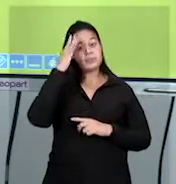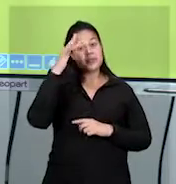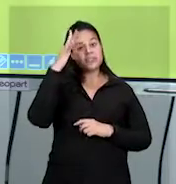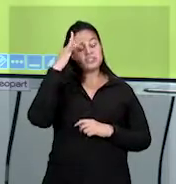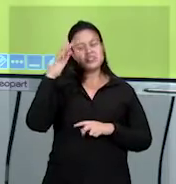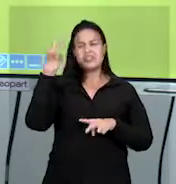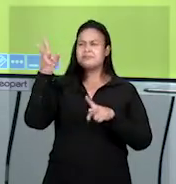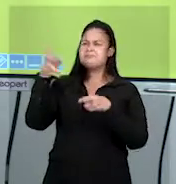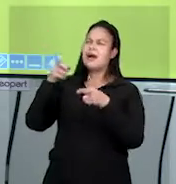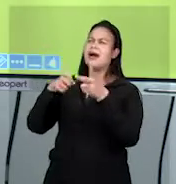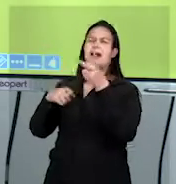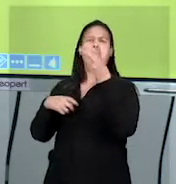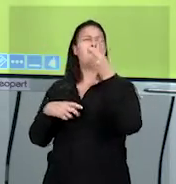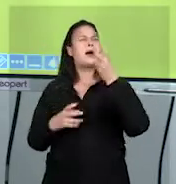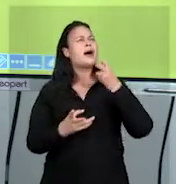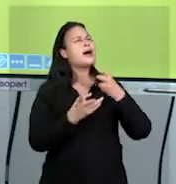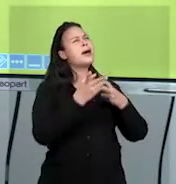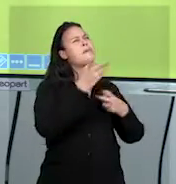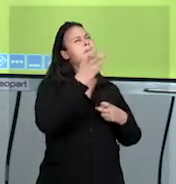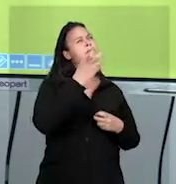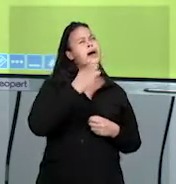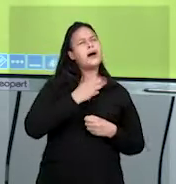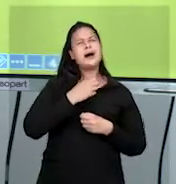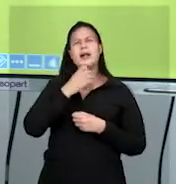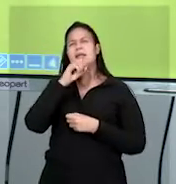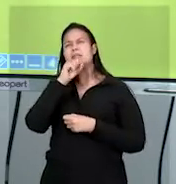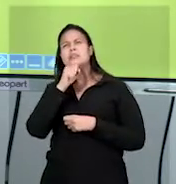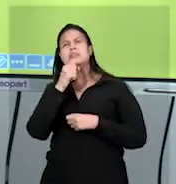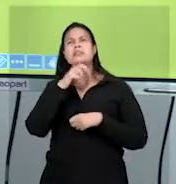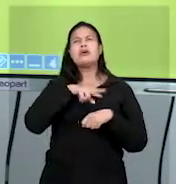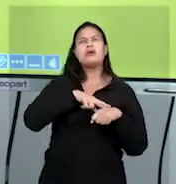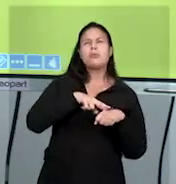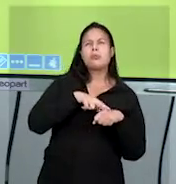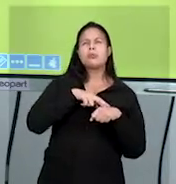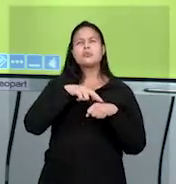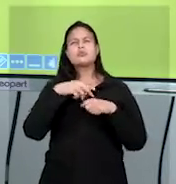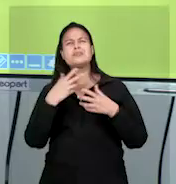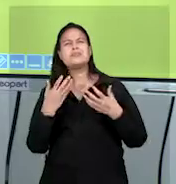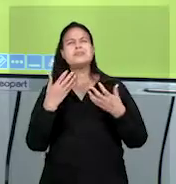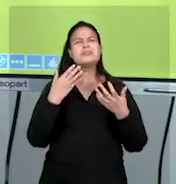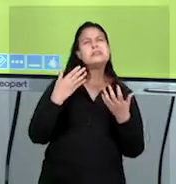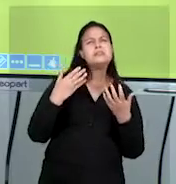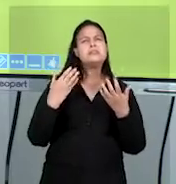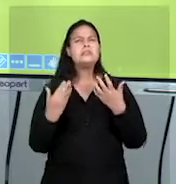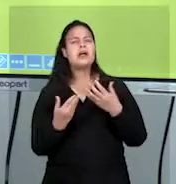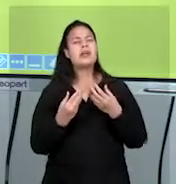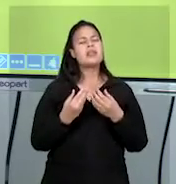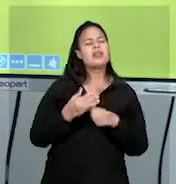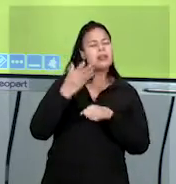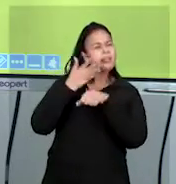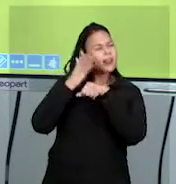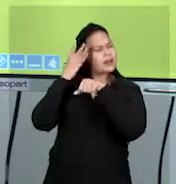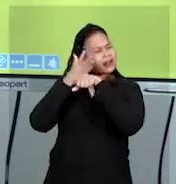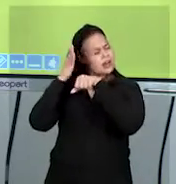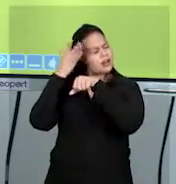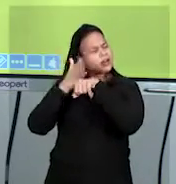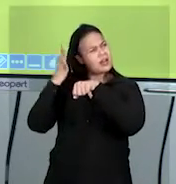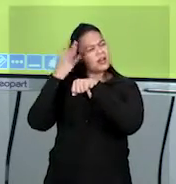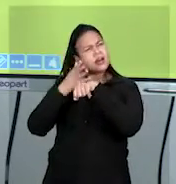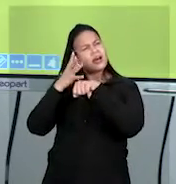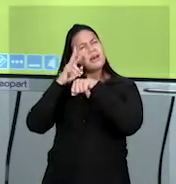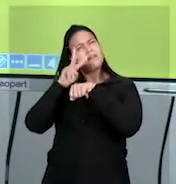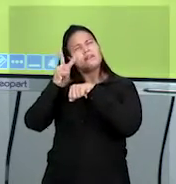a informação nesse mapa, como que ia ficar difícil você ficar associando. Você ia ter que treinar o seu cérebro. Toda vez que eu ver